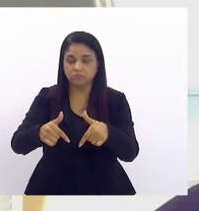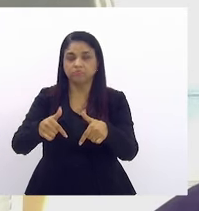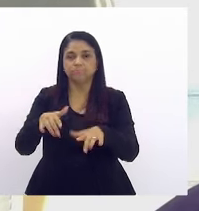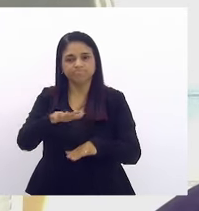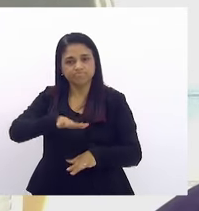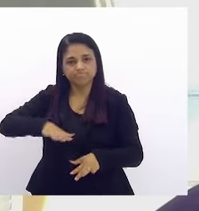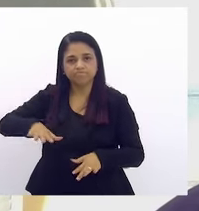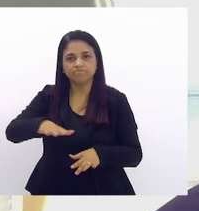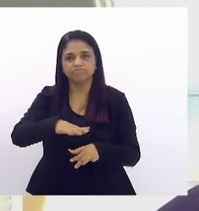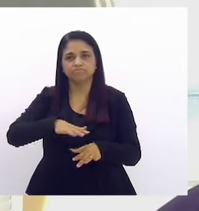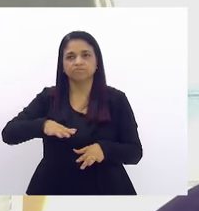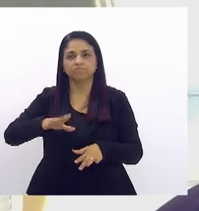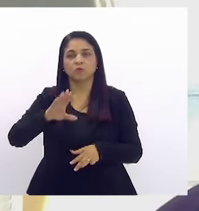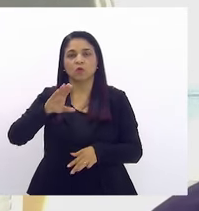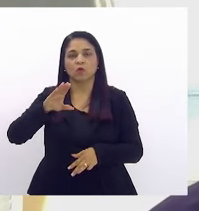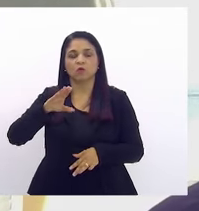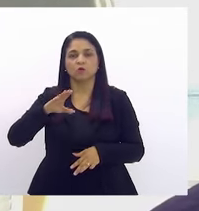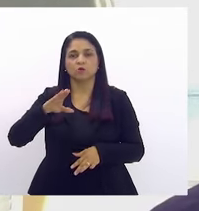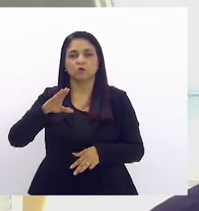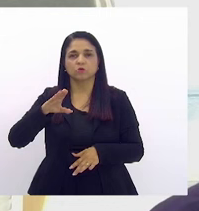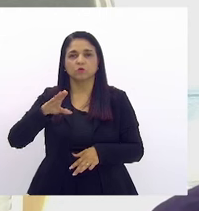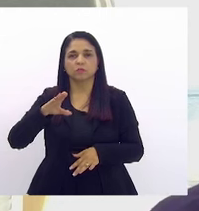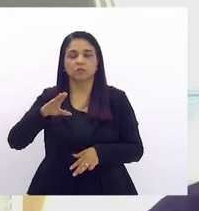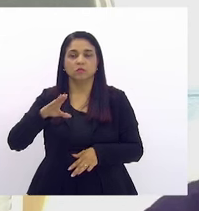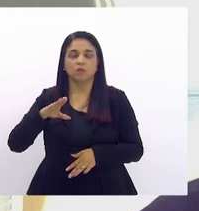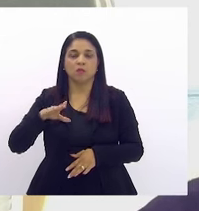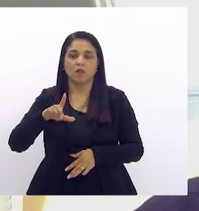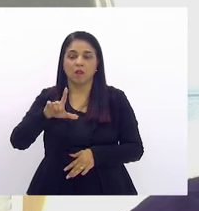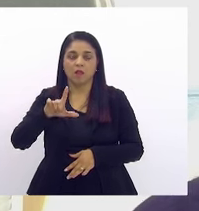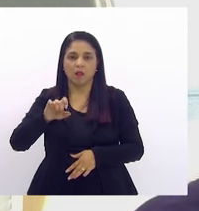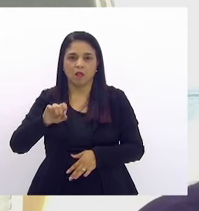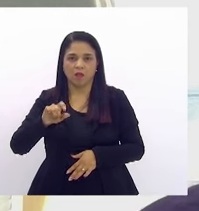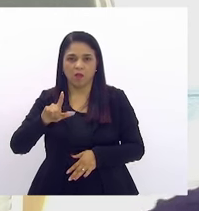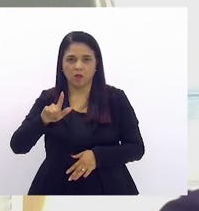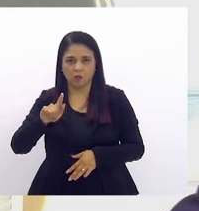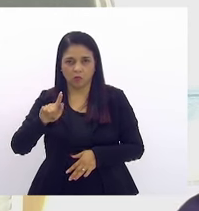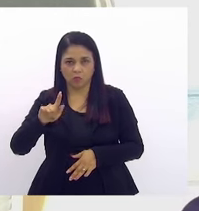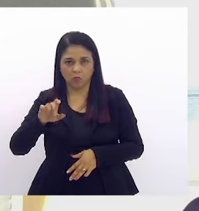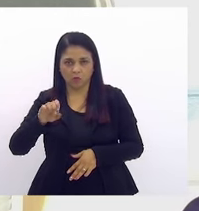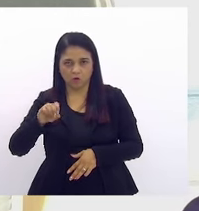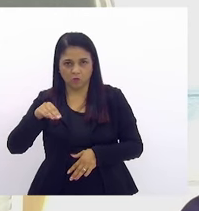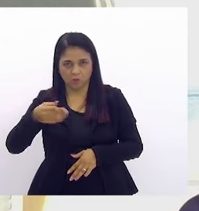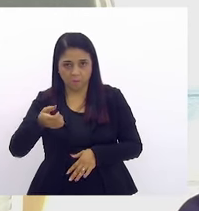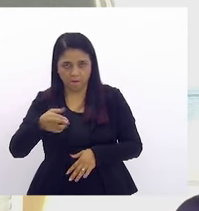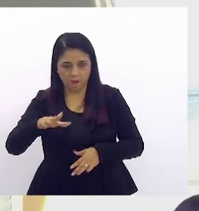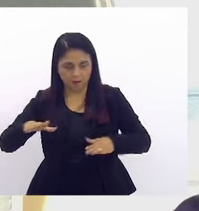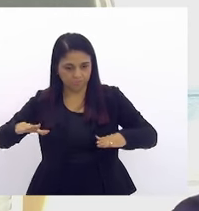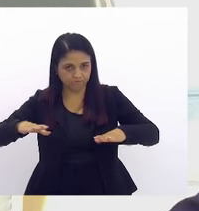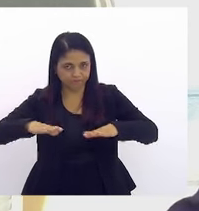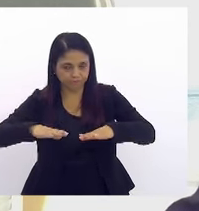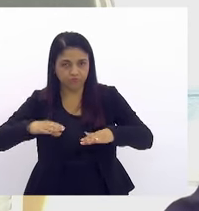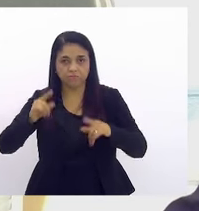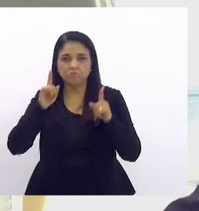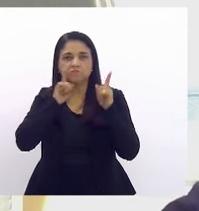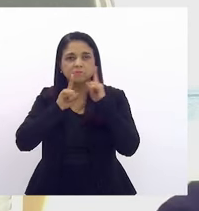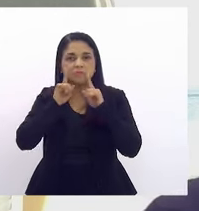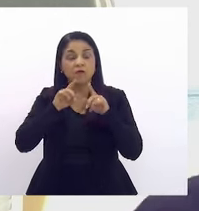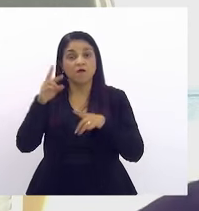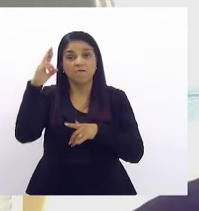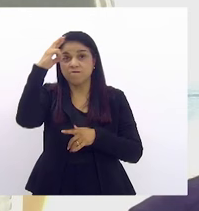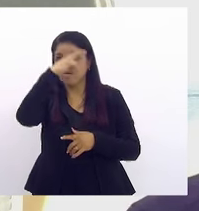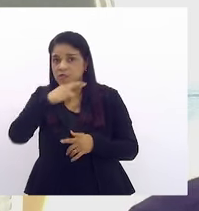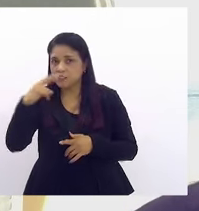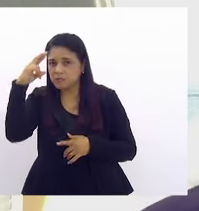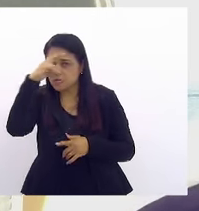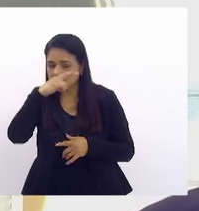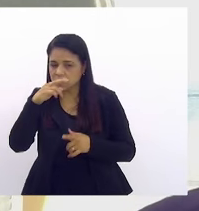do Complexo Lagunar de Maricá, de modo a não só ter uma fiscalização atenta, como